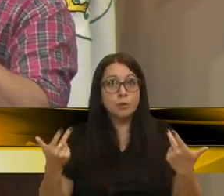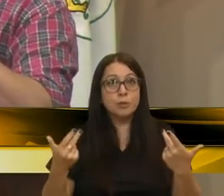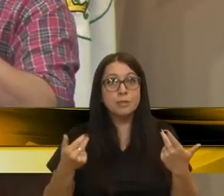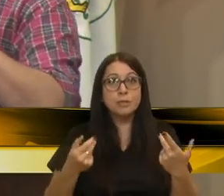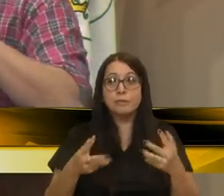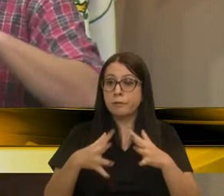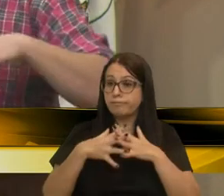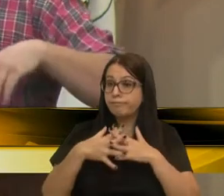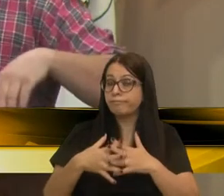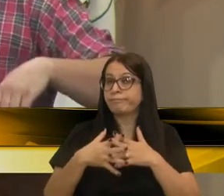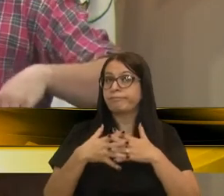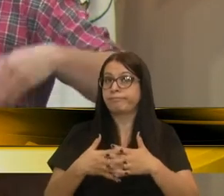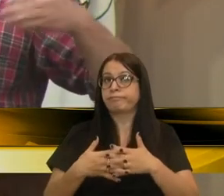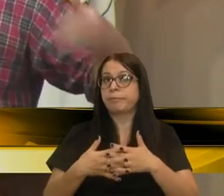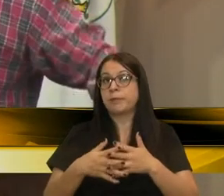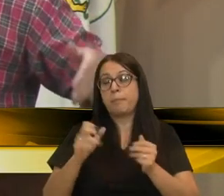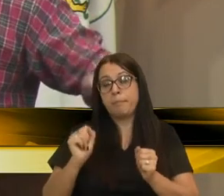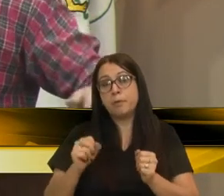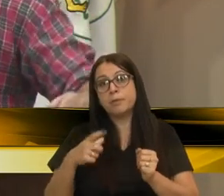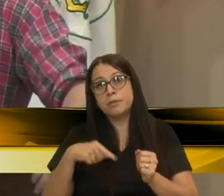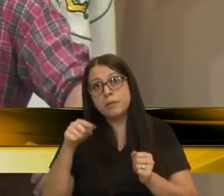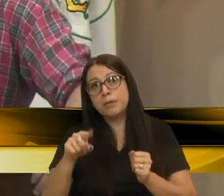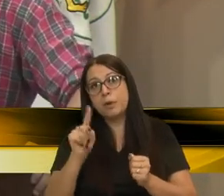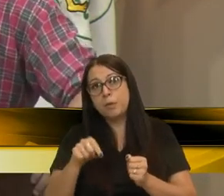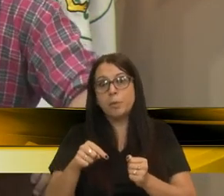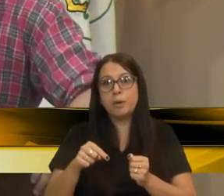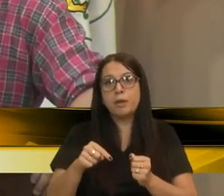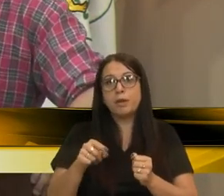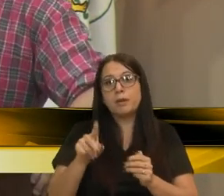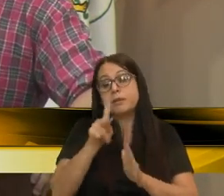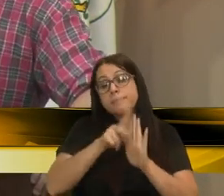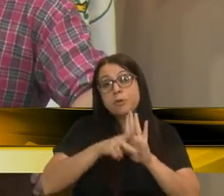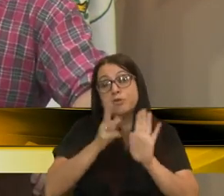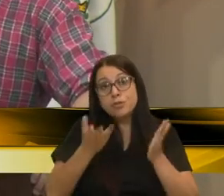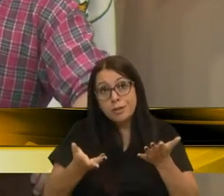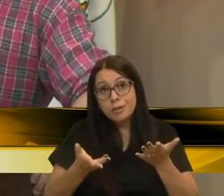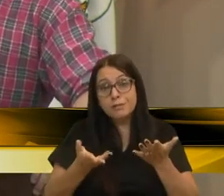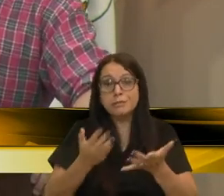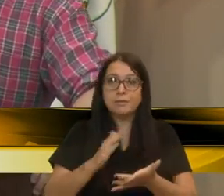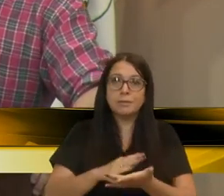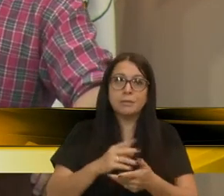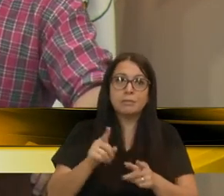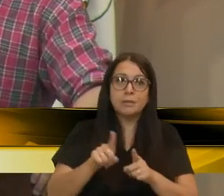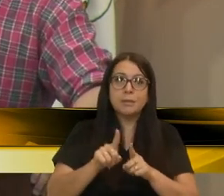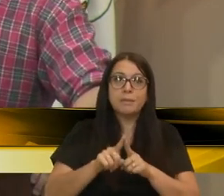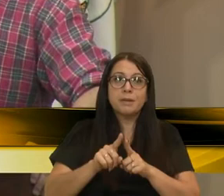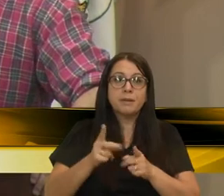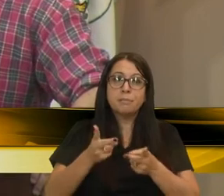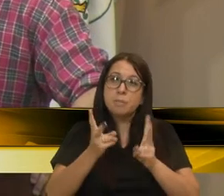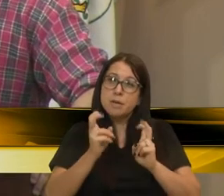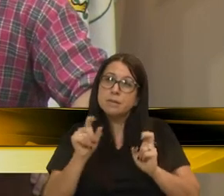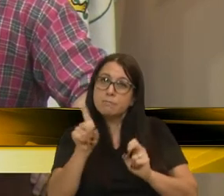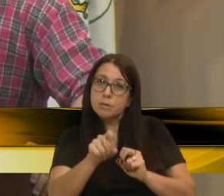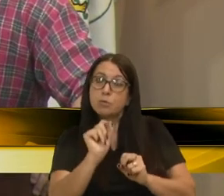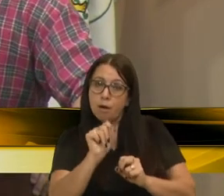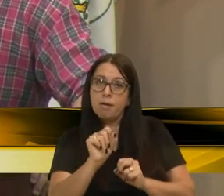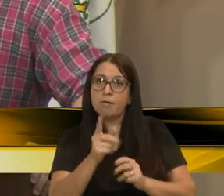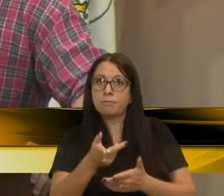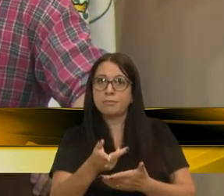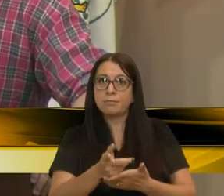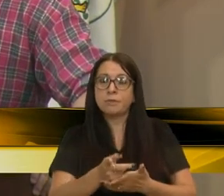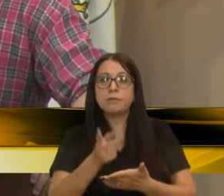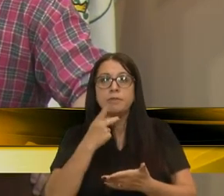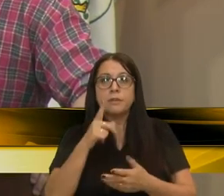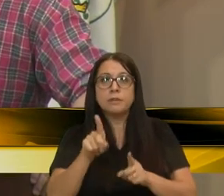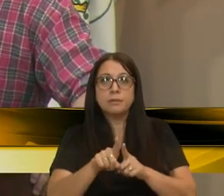bastante complicadas. Pode ser que não seja a questão desse projeto em si, mas o que a gente tem percebido é isso. E dizer